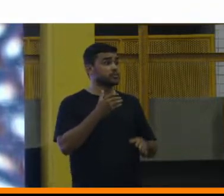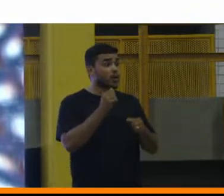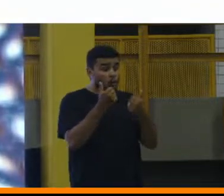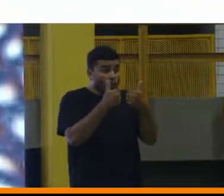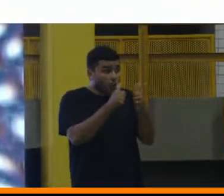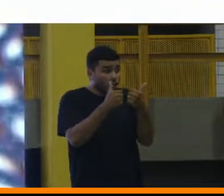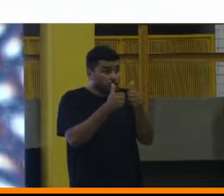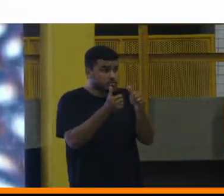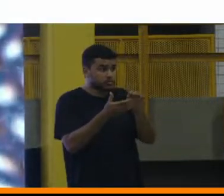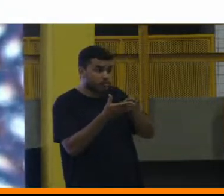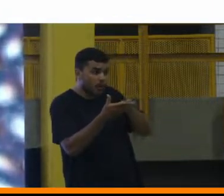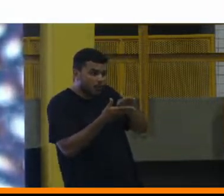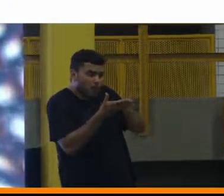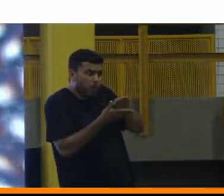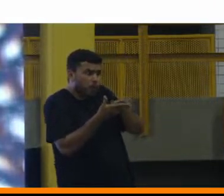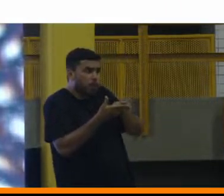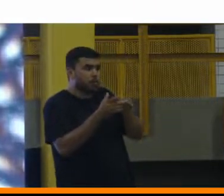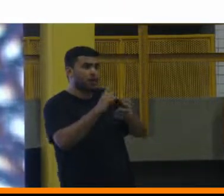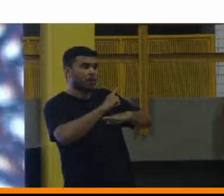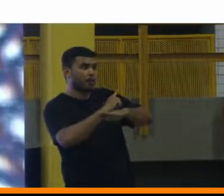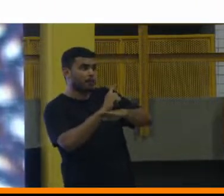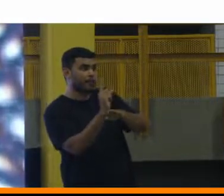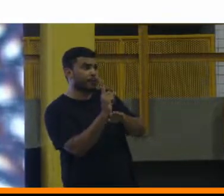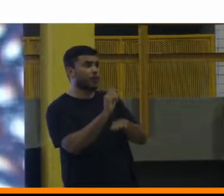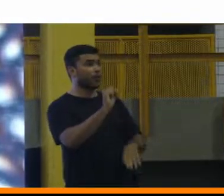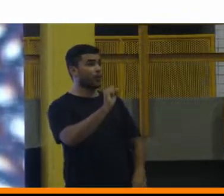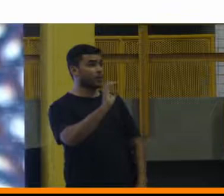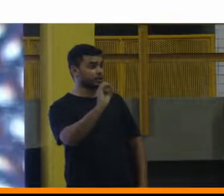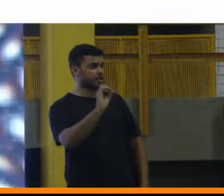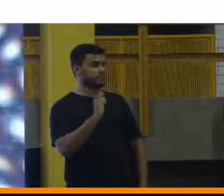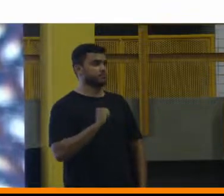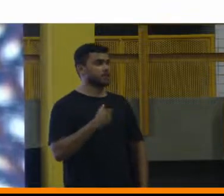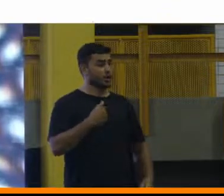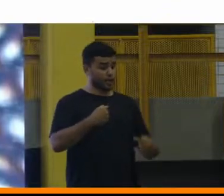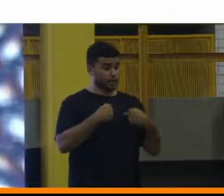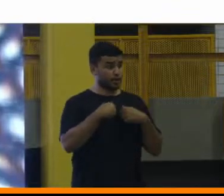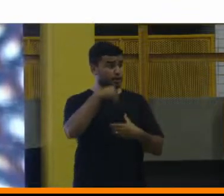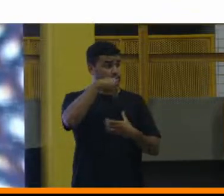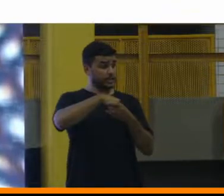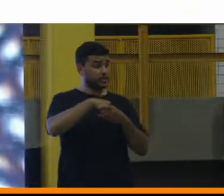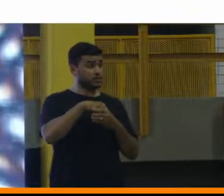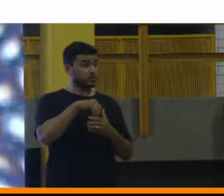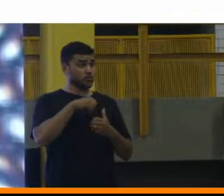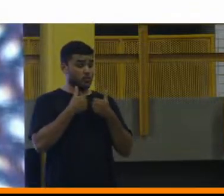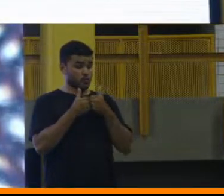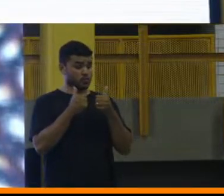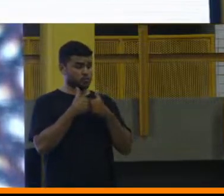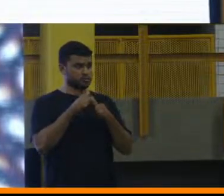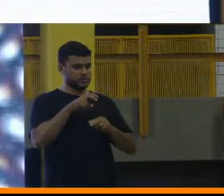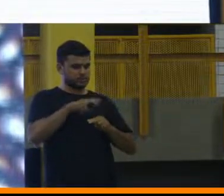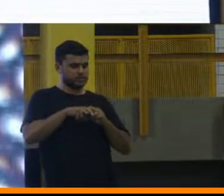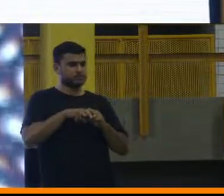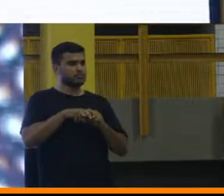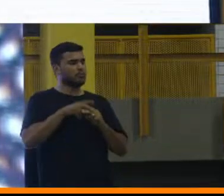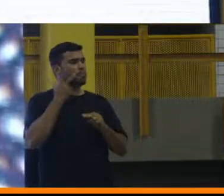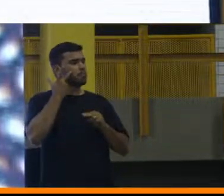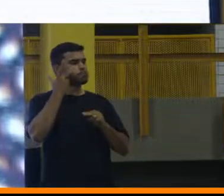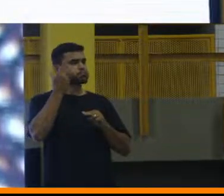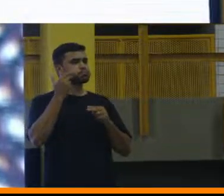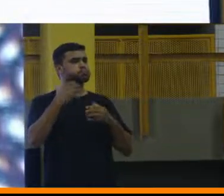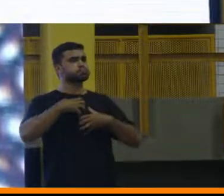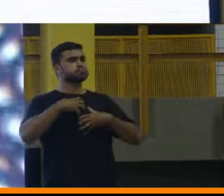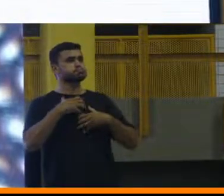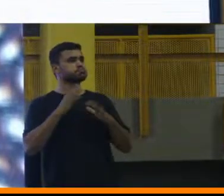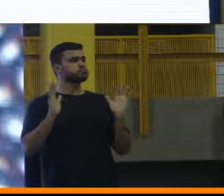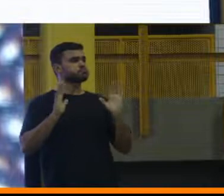velocidade constante, você faz xixi de boa. Mas se ele fizer uma curva, ou seja, acelerar, se ele